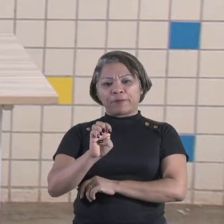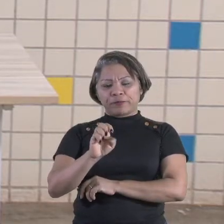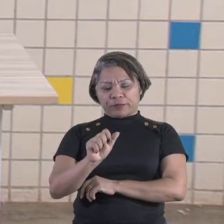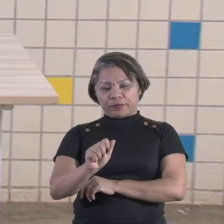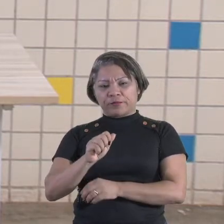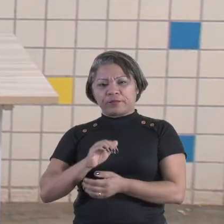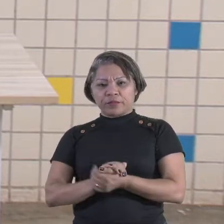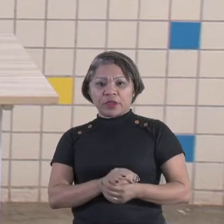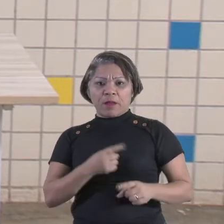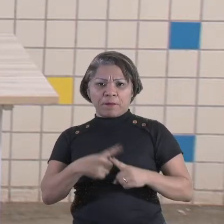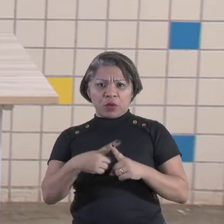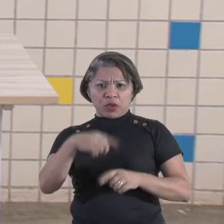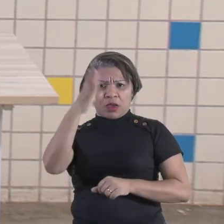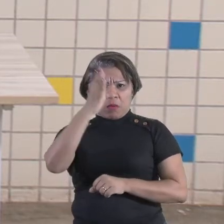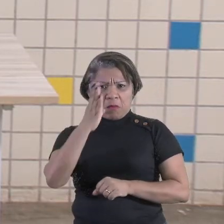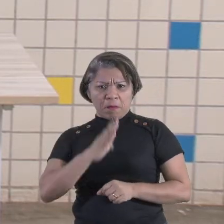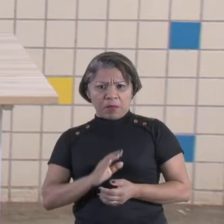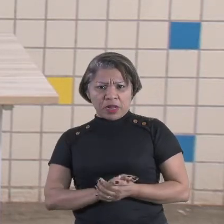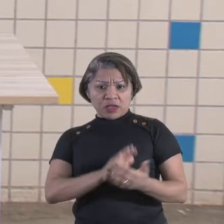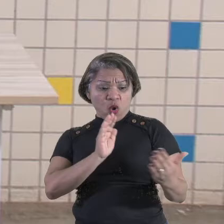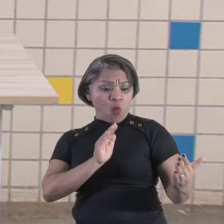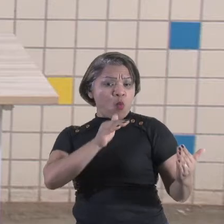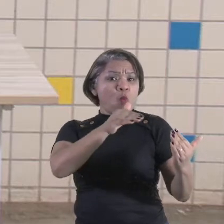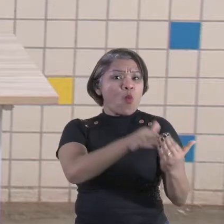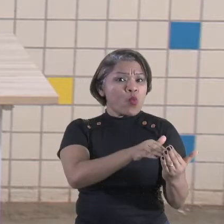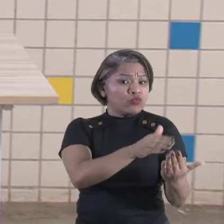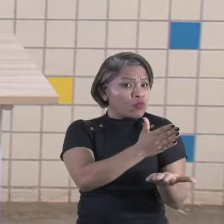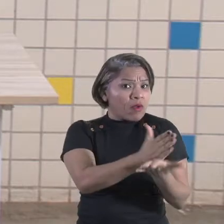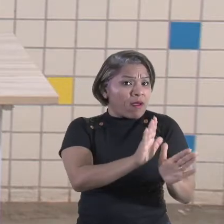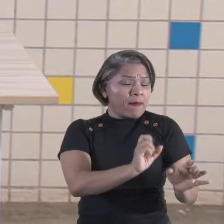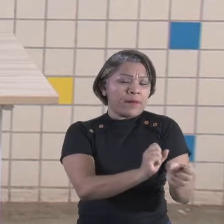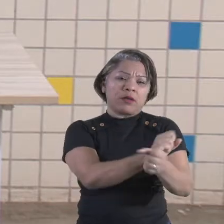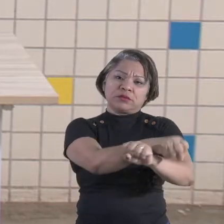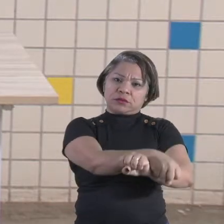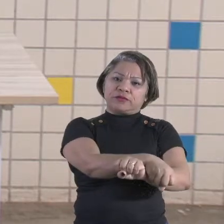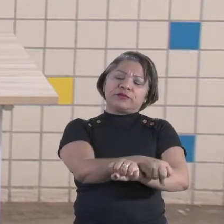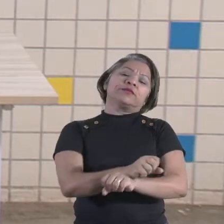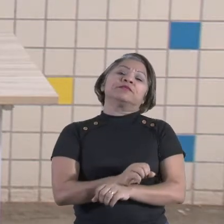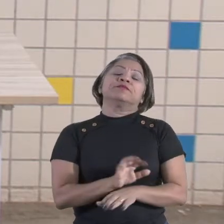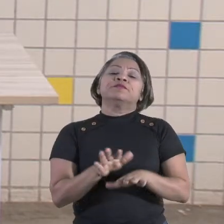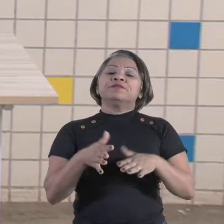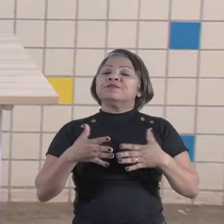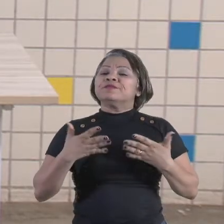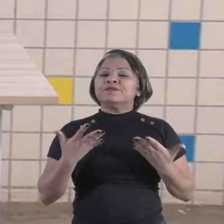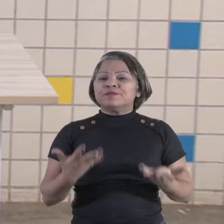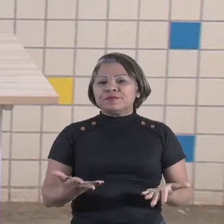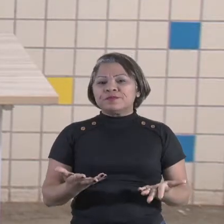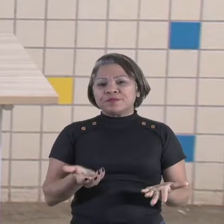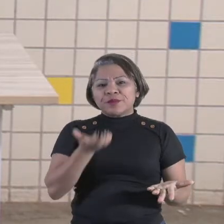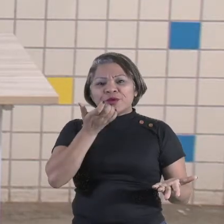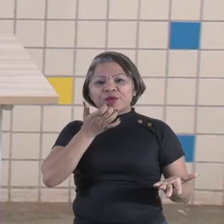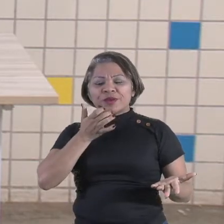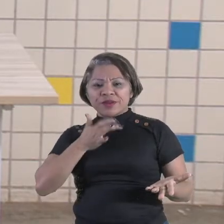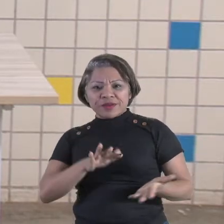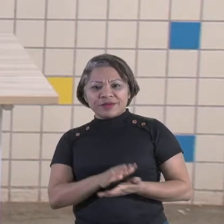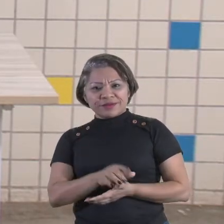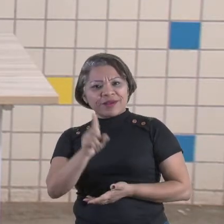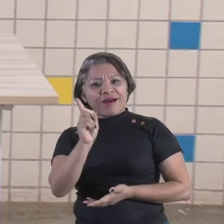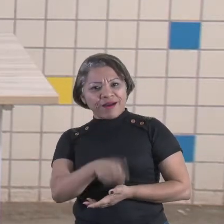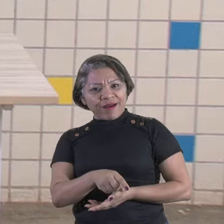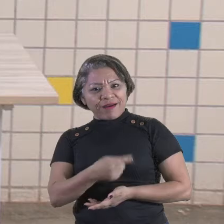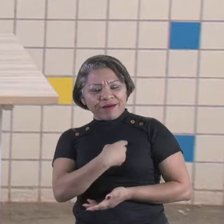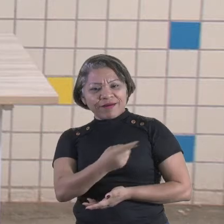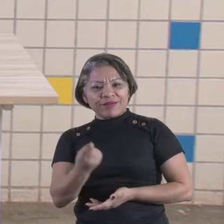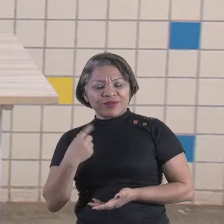das Américas a abolir a escravidão. Então, crianças, essa foi a nossa aula de hoje.